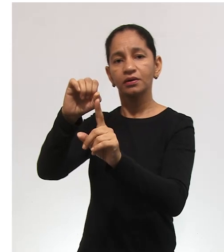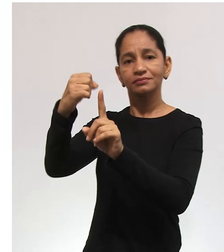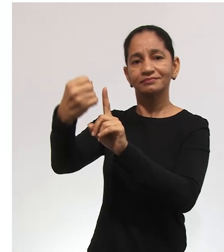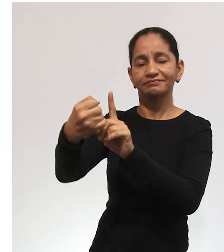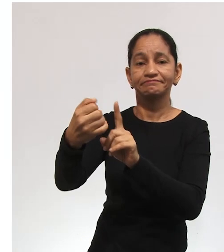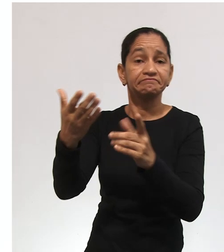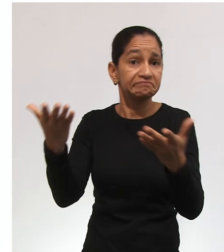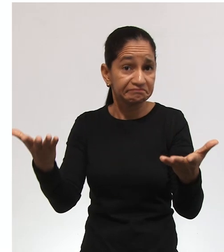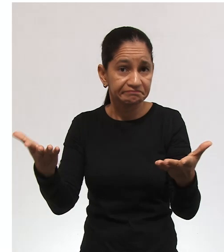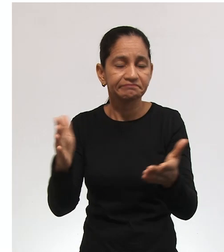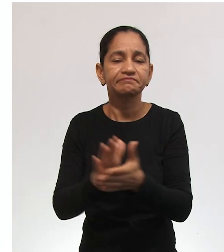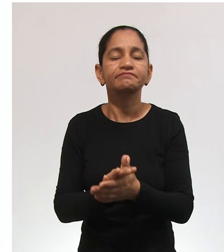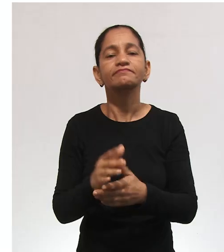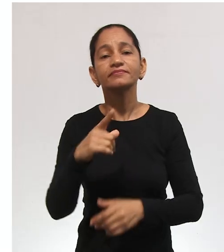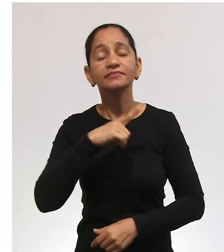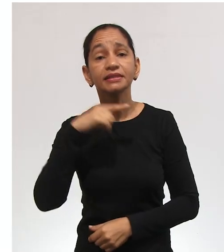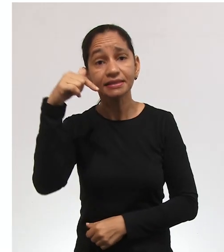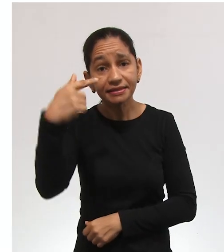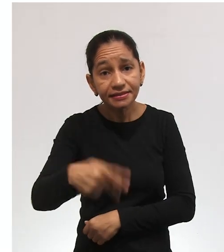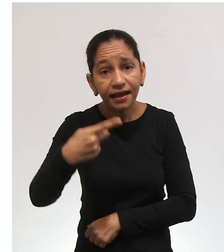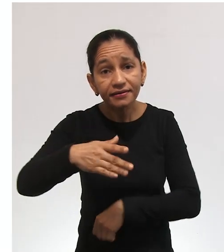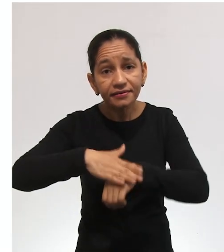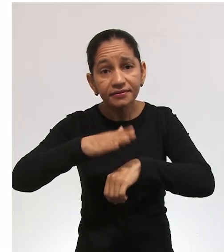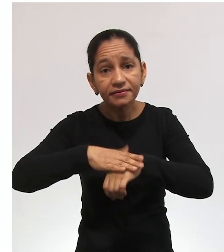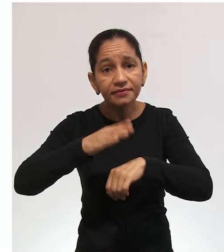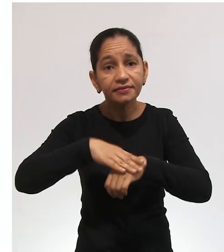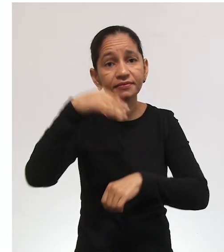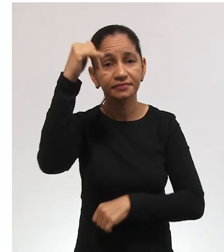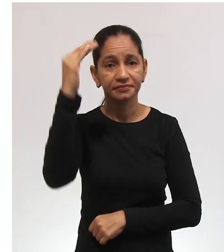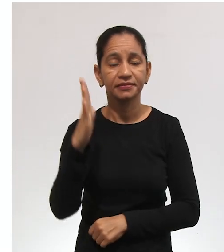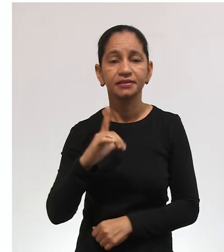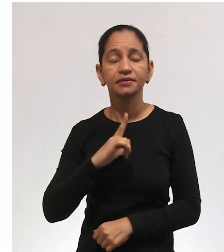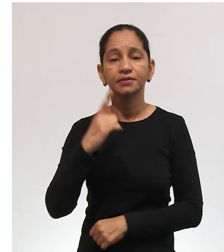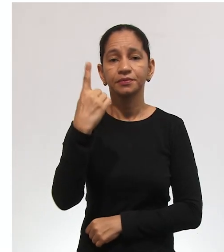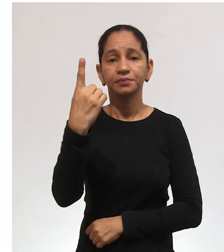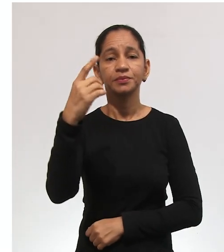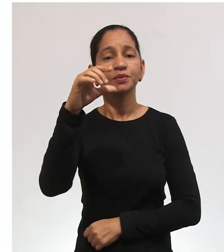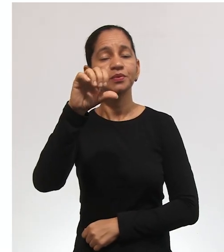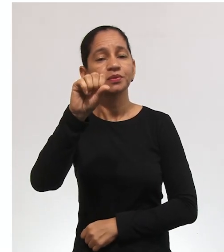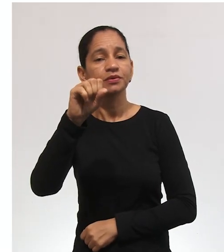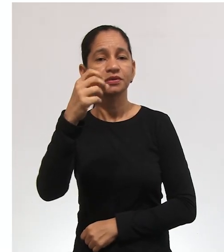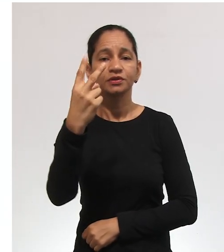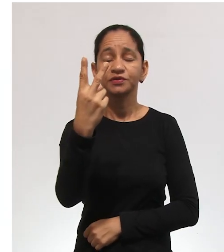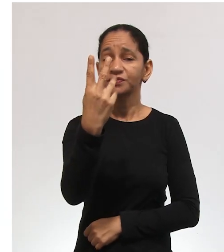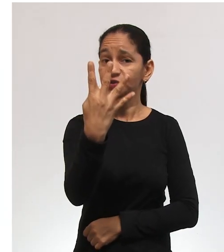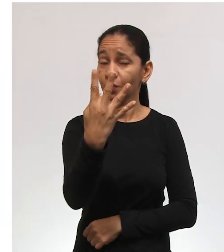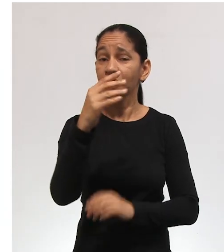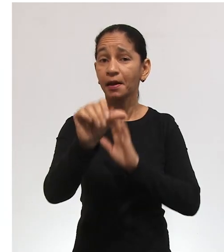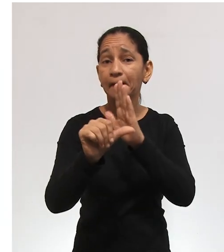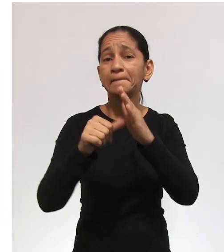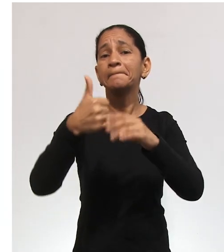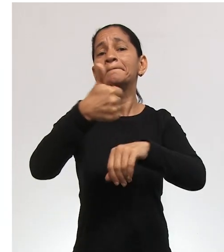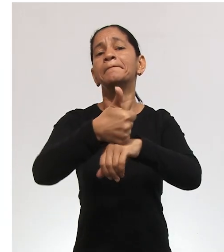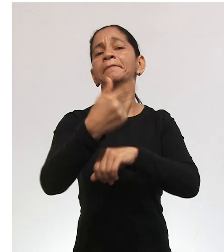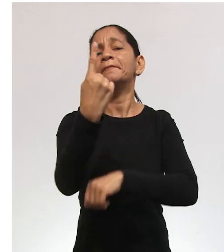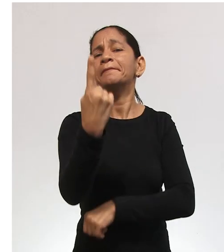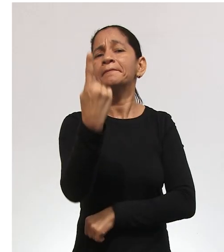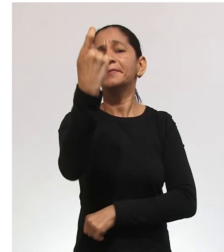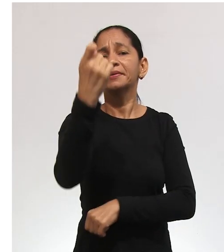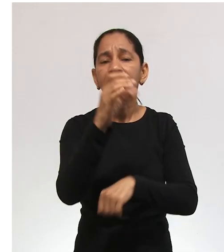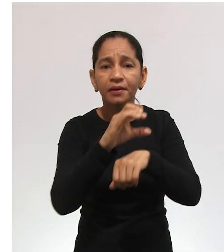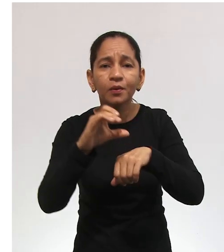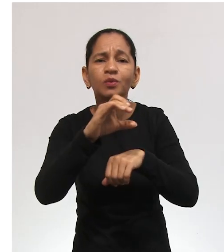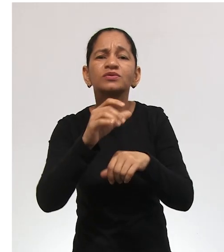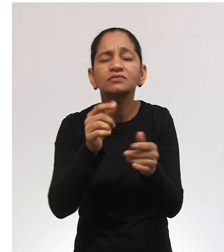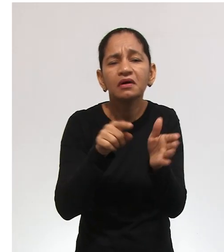que bacana. Aqui no Brasil, o que a gente tem de antecedente? Em 1824, nossa primeira Constituição, né,